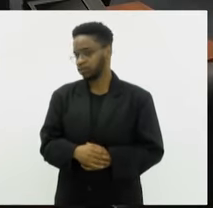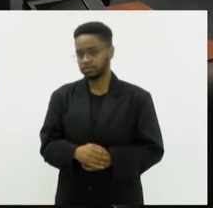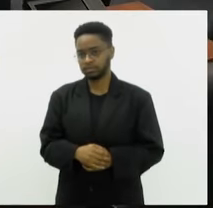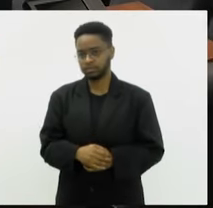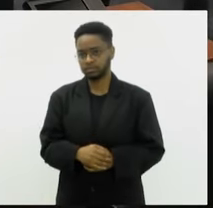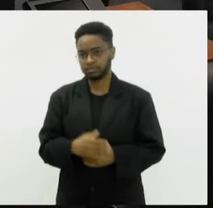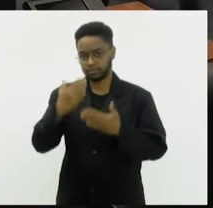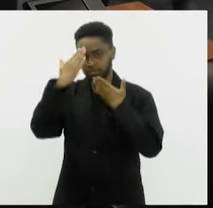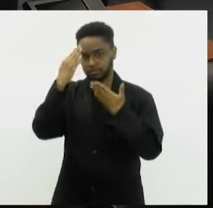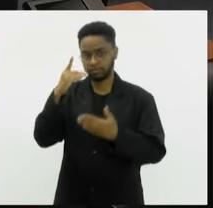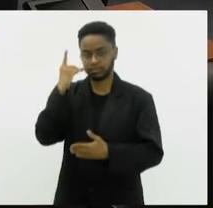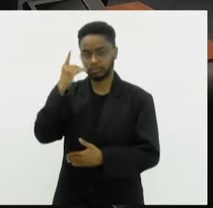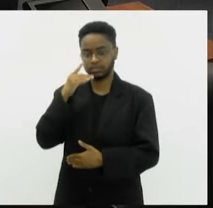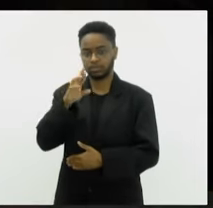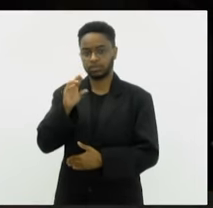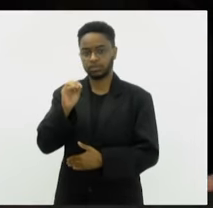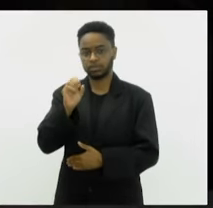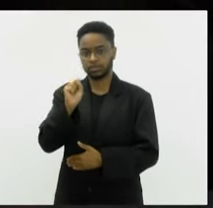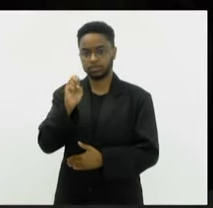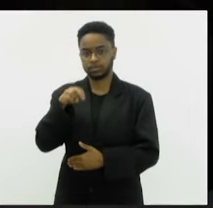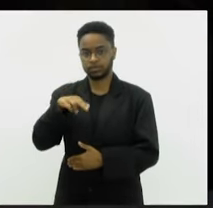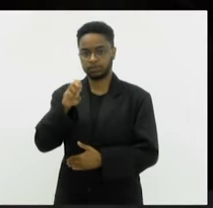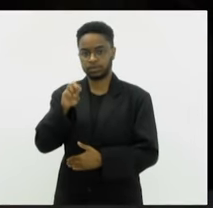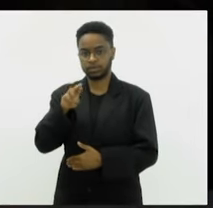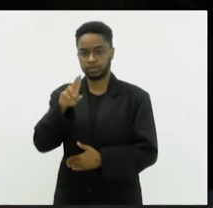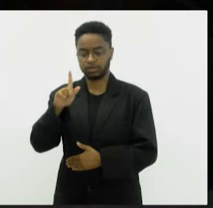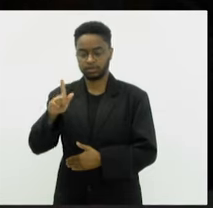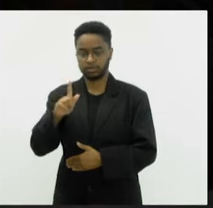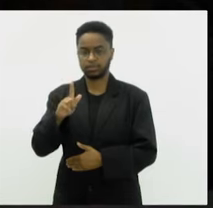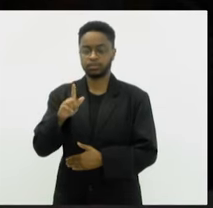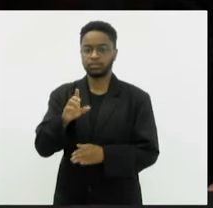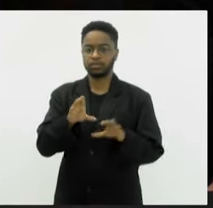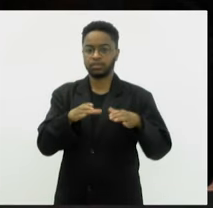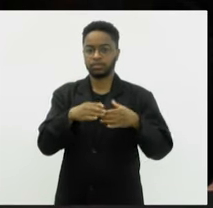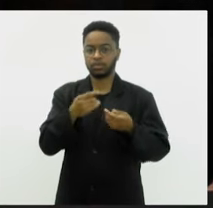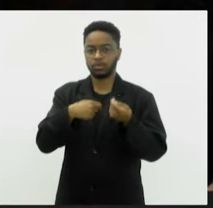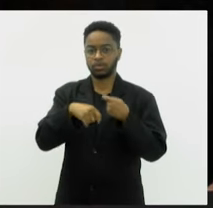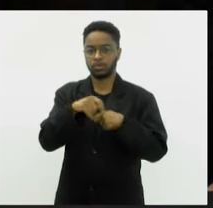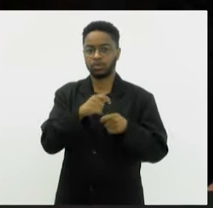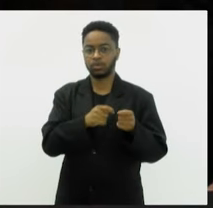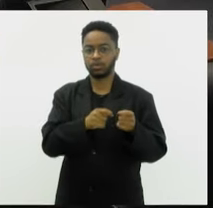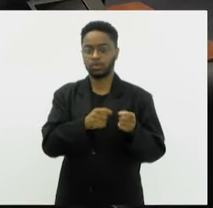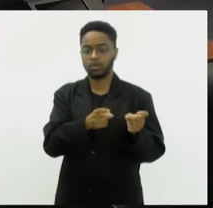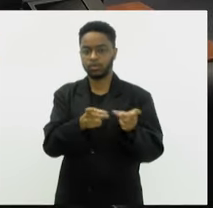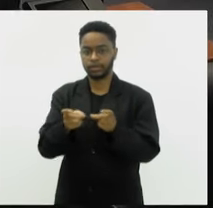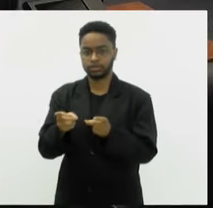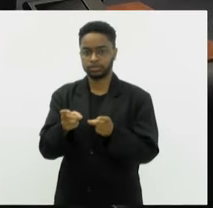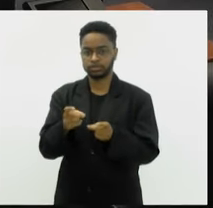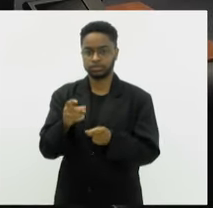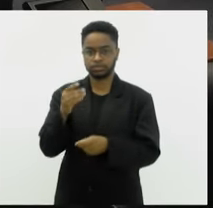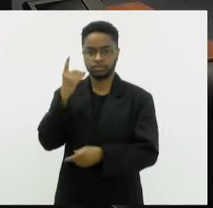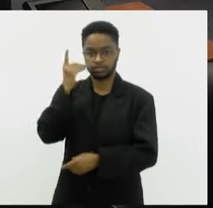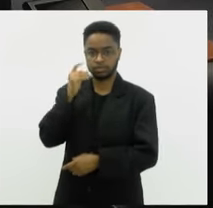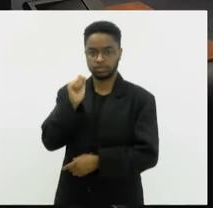deputado Rosenberg. Pela Comissão de Economia, Indústria e Comércio, deputado Anderson Moraes.